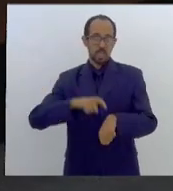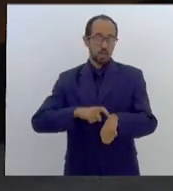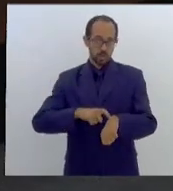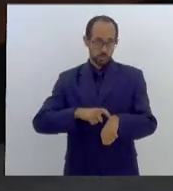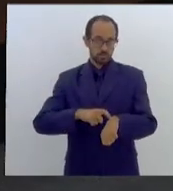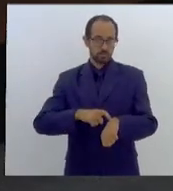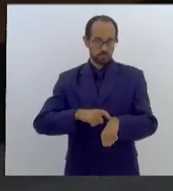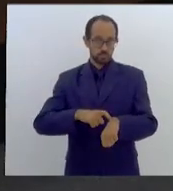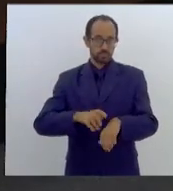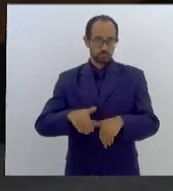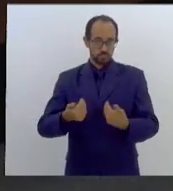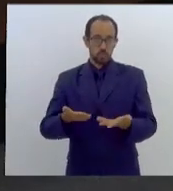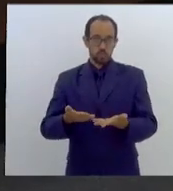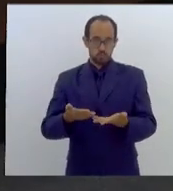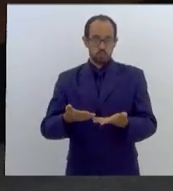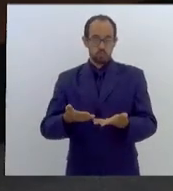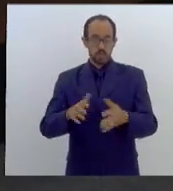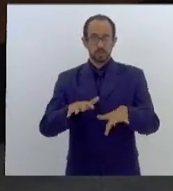Dito isso,